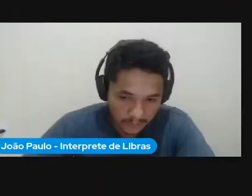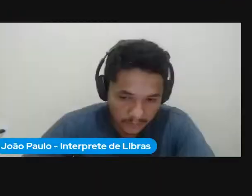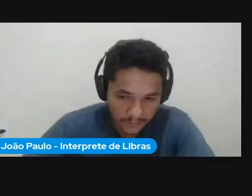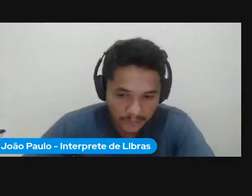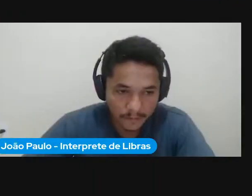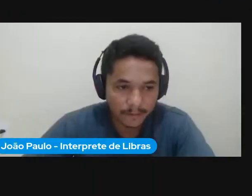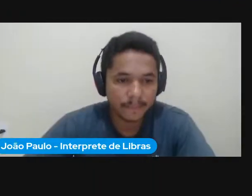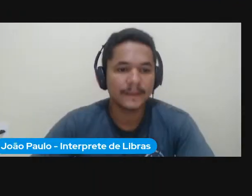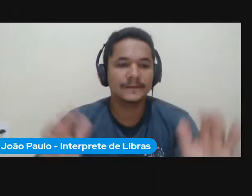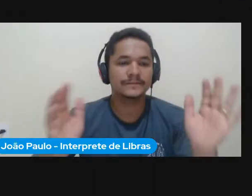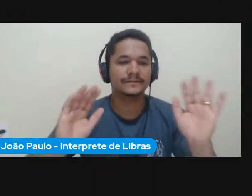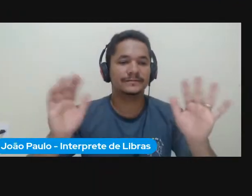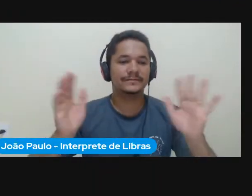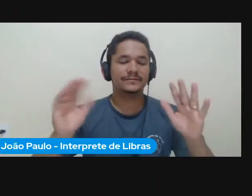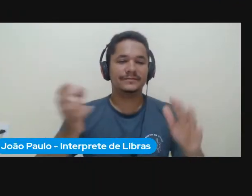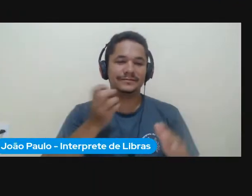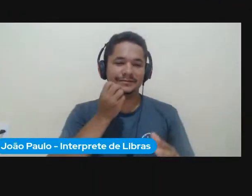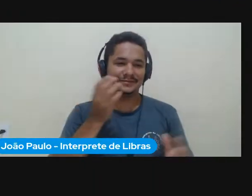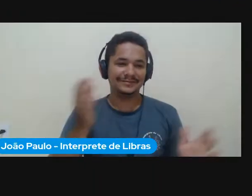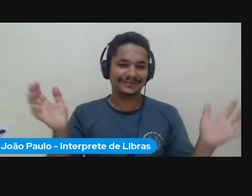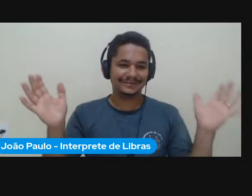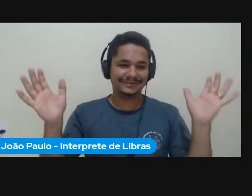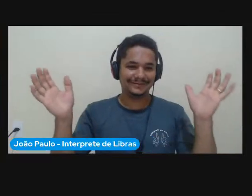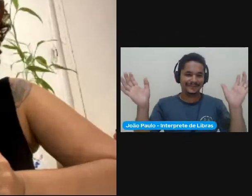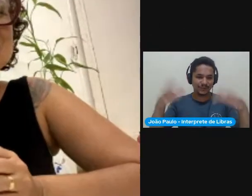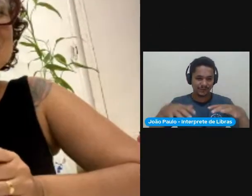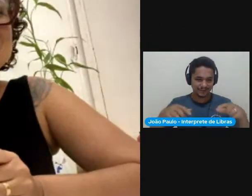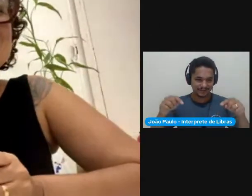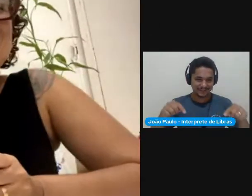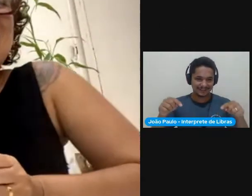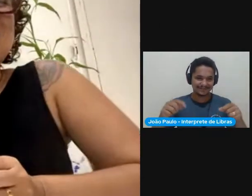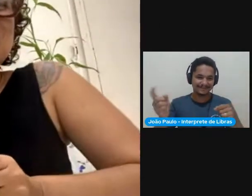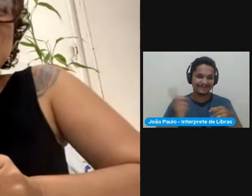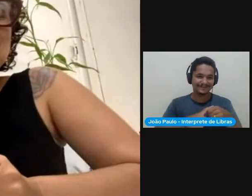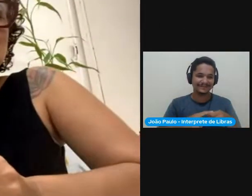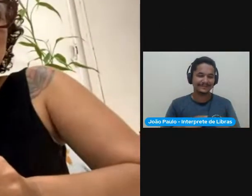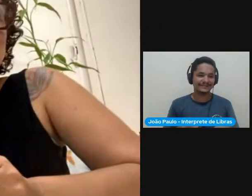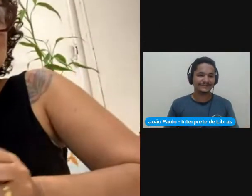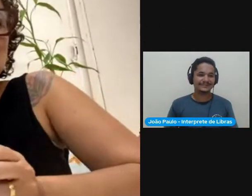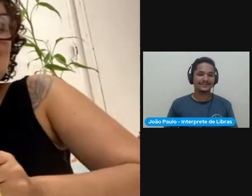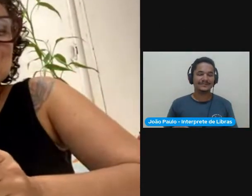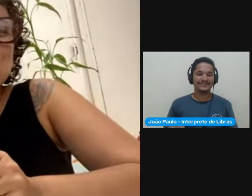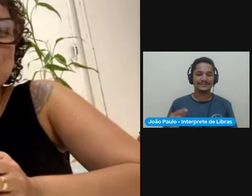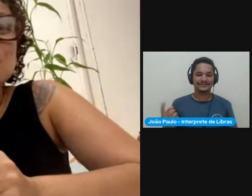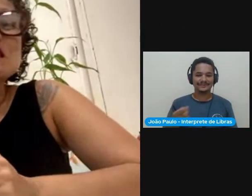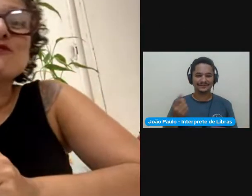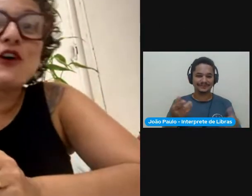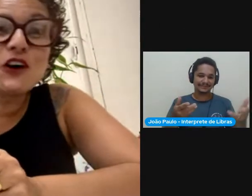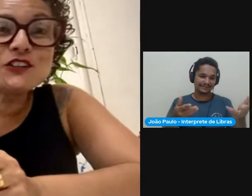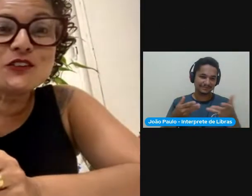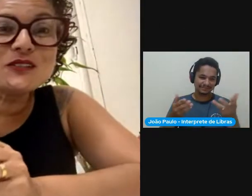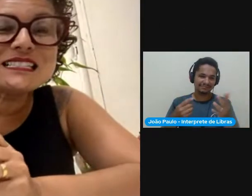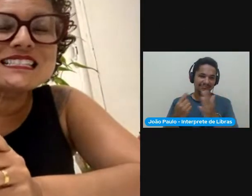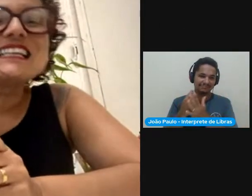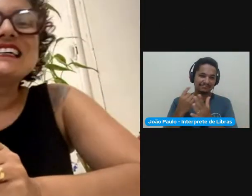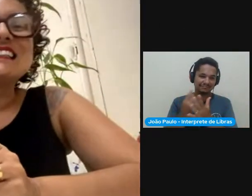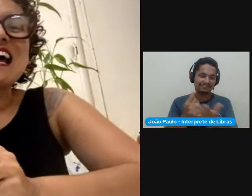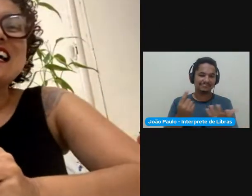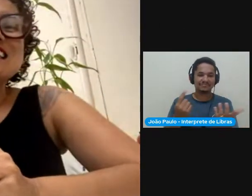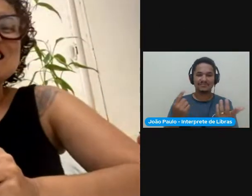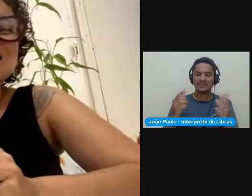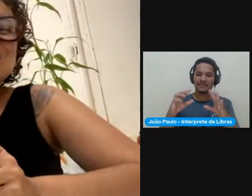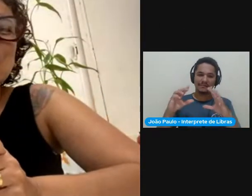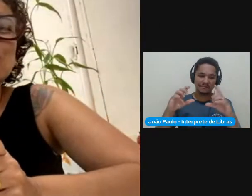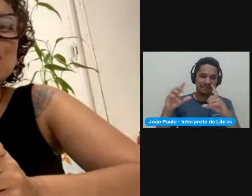E aí, gente, voltamos para a sala de aula, todo mundo? A gente está recebendo algumas fotos,